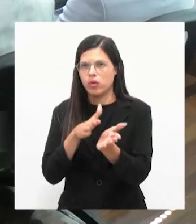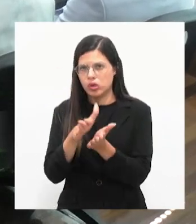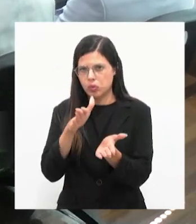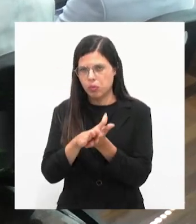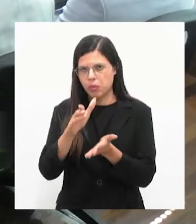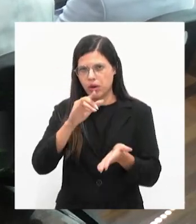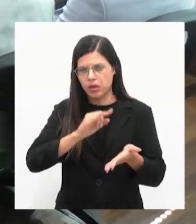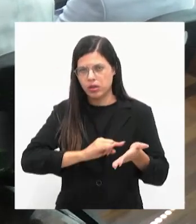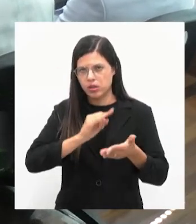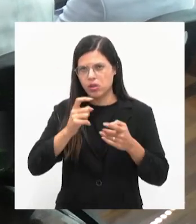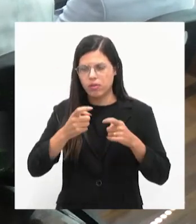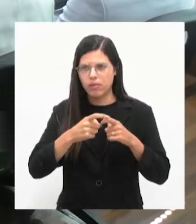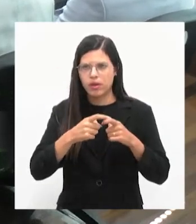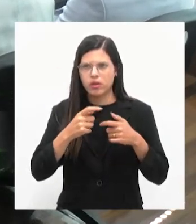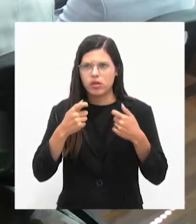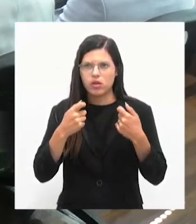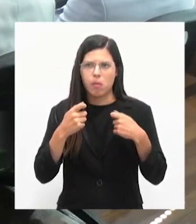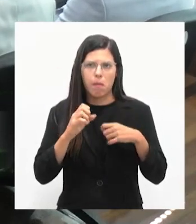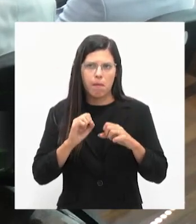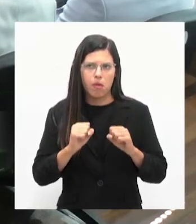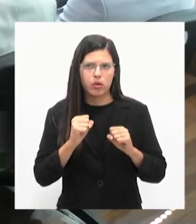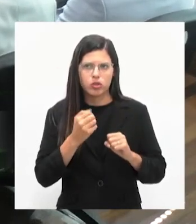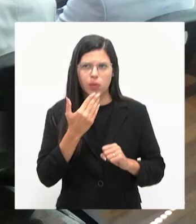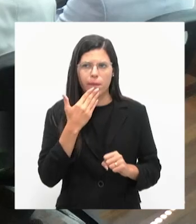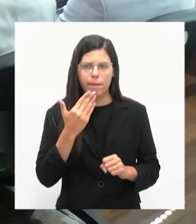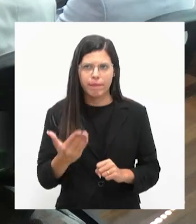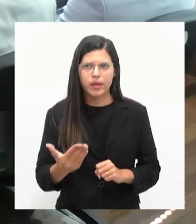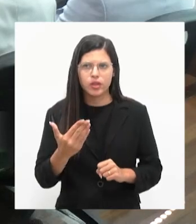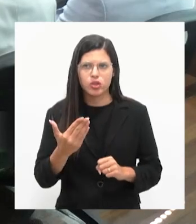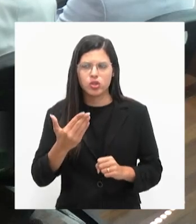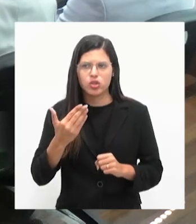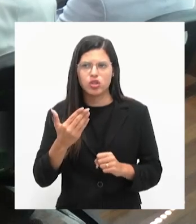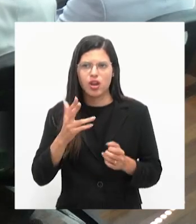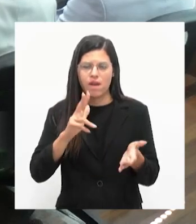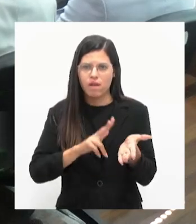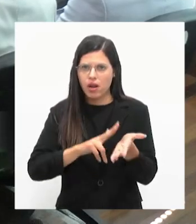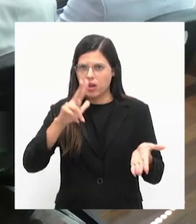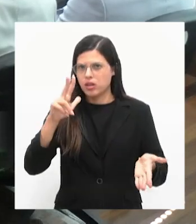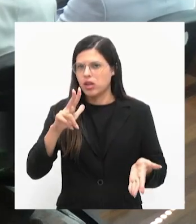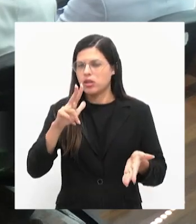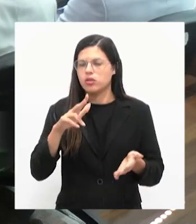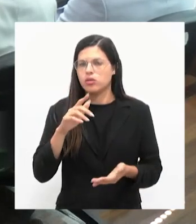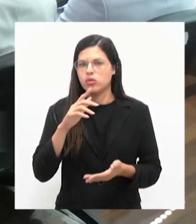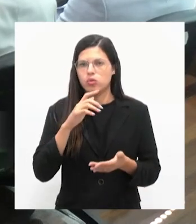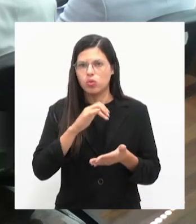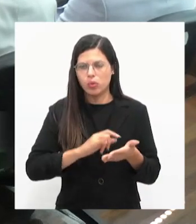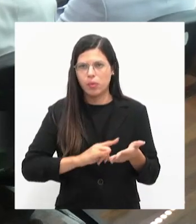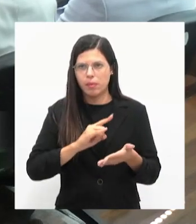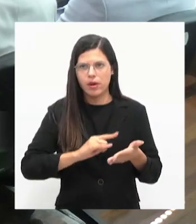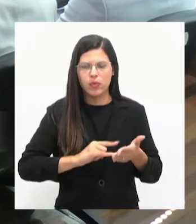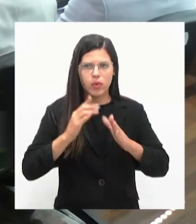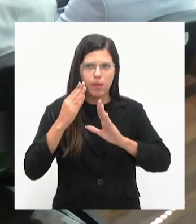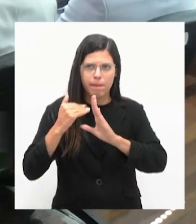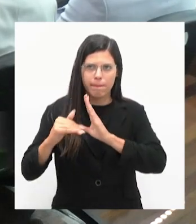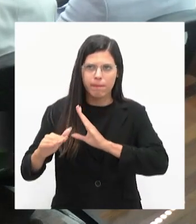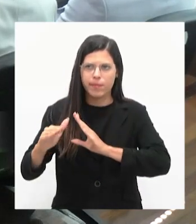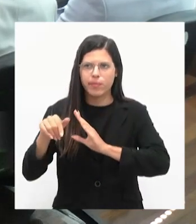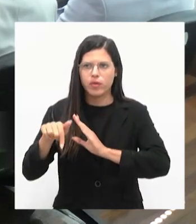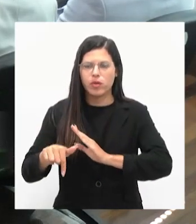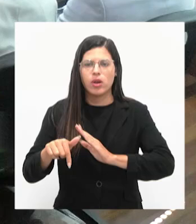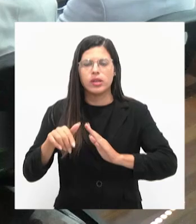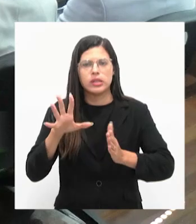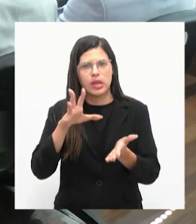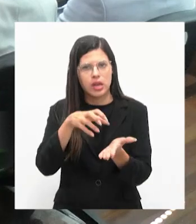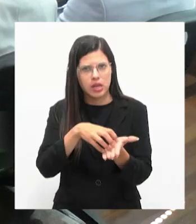empresa da Mais Alerj, pode pedir a veracidade do atestado. Eu mando um comunicado a essa clínica,